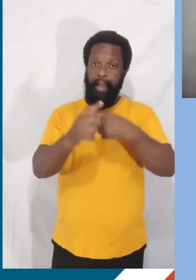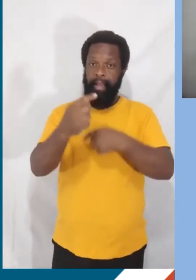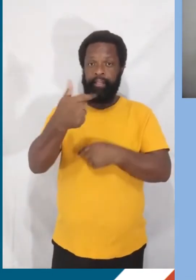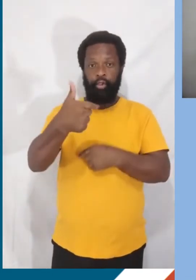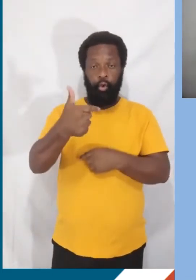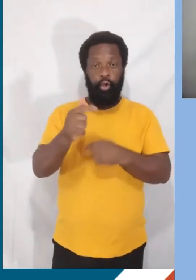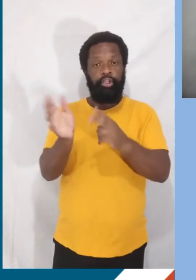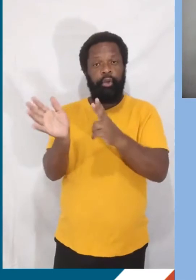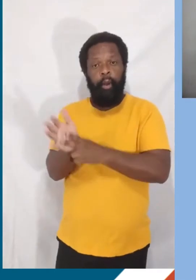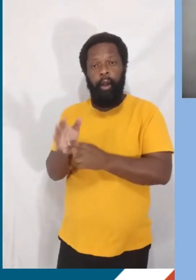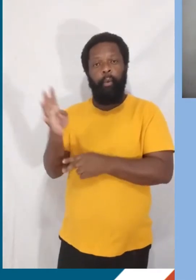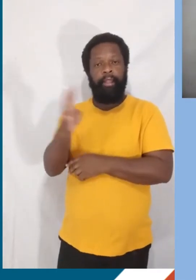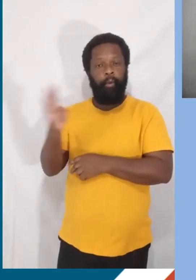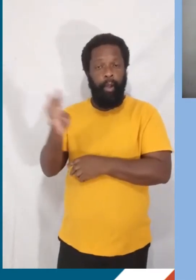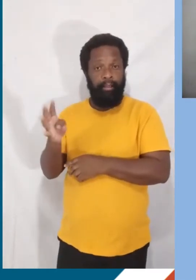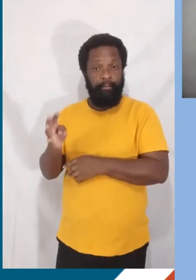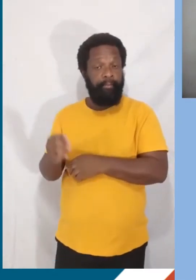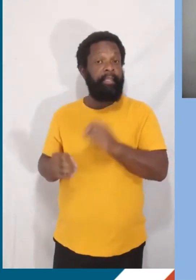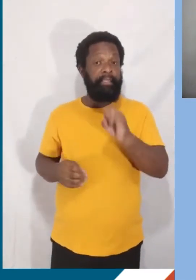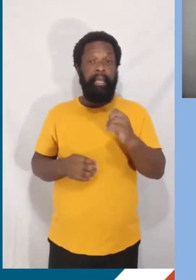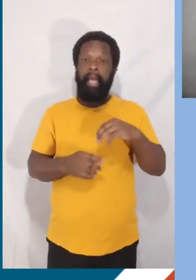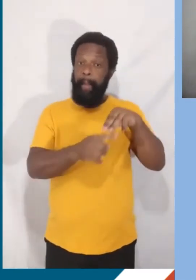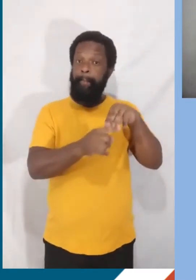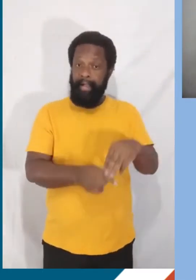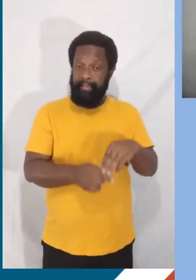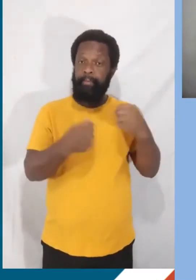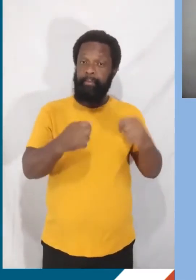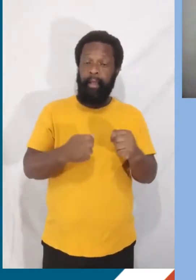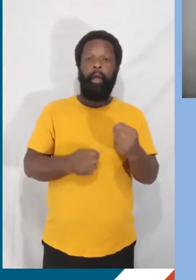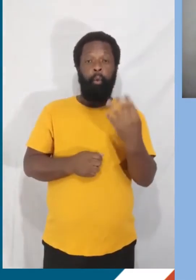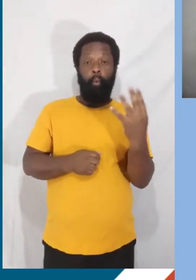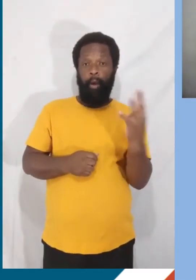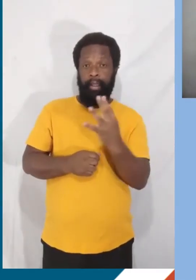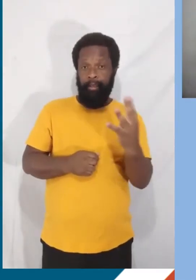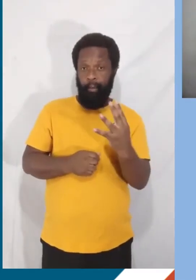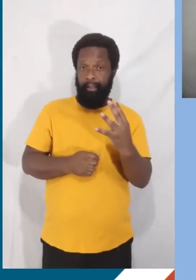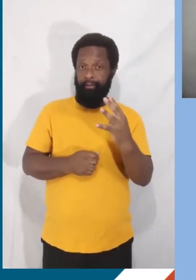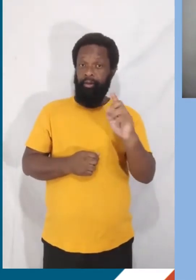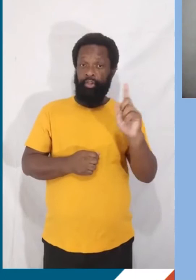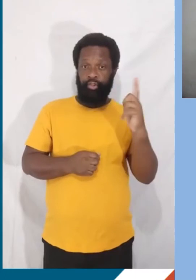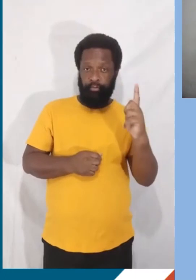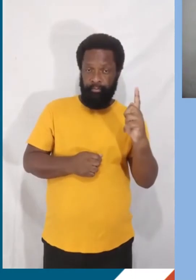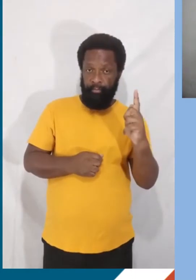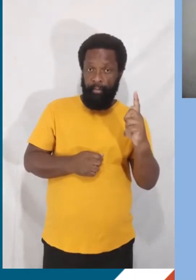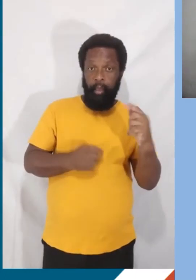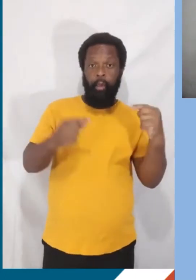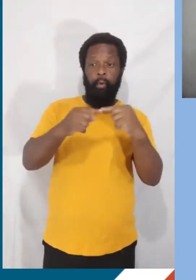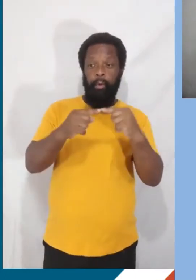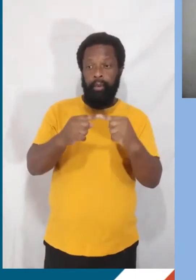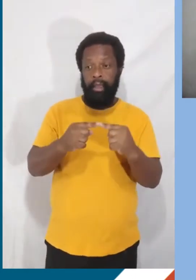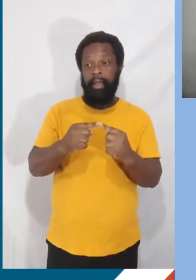mais 12 vai dar 44. Então, se a massa que ele está se relacionando, eu vou ter que botar 44 gramas de CO2